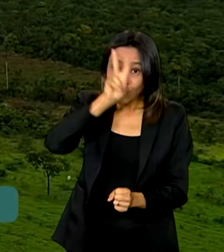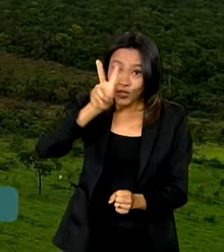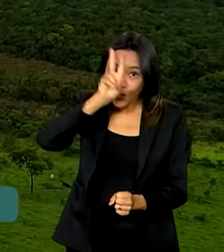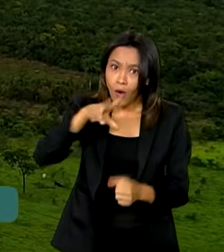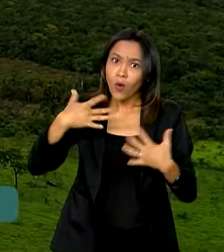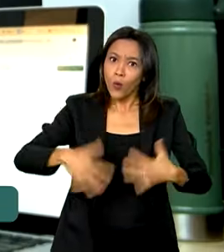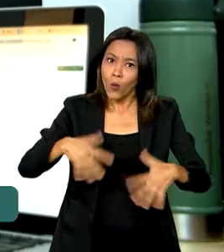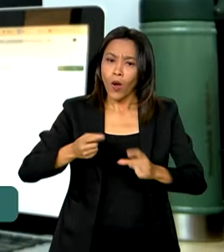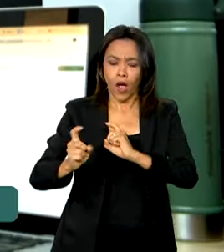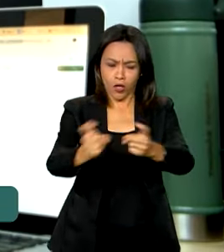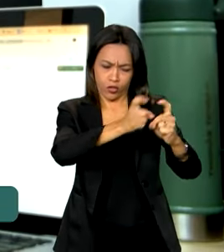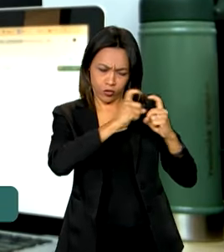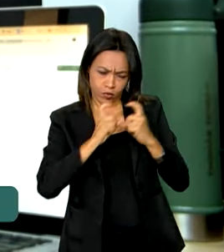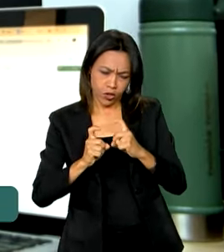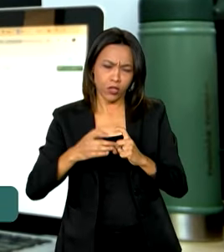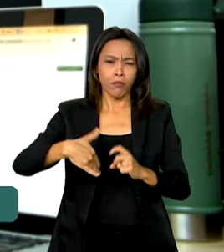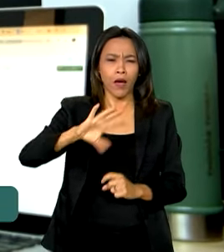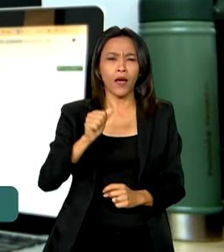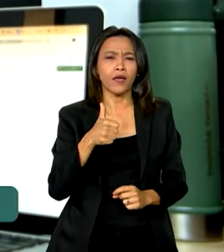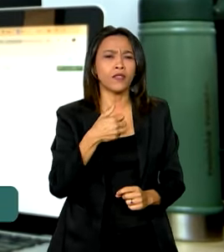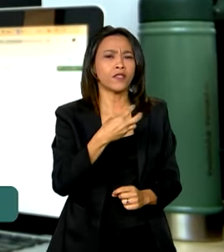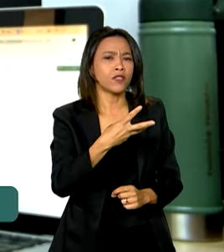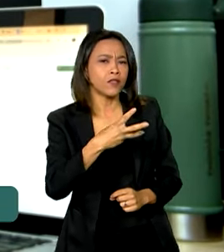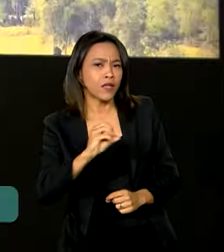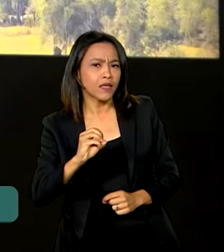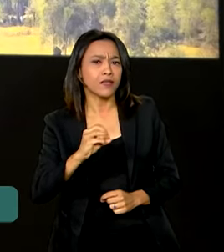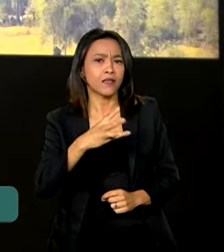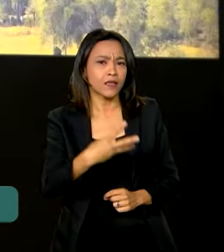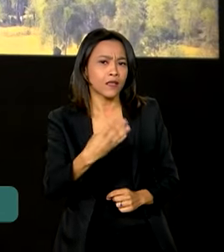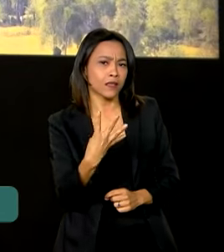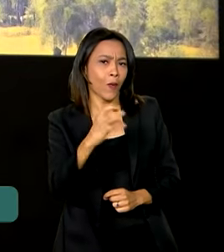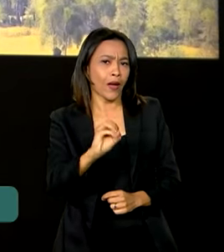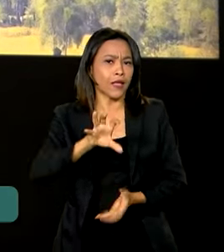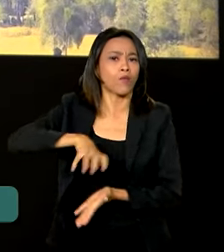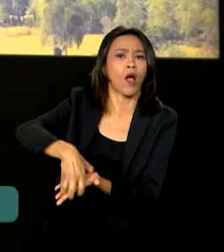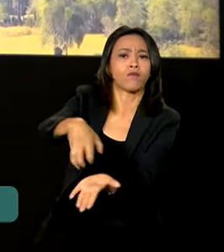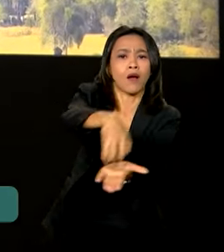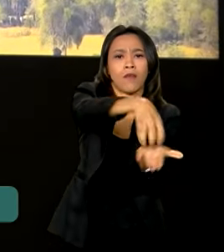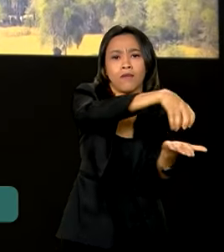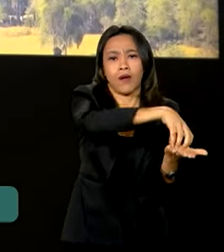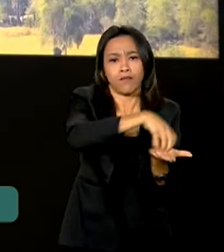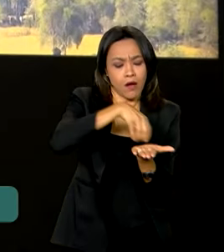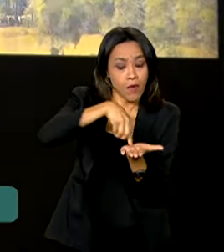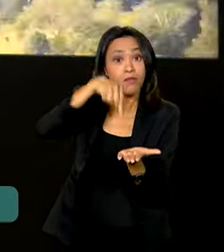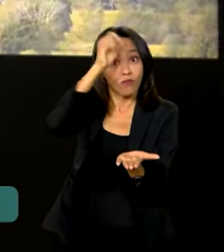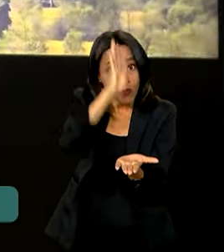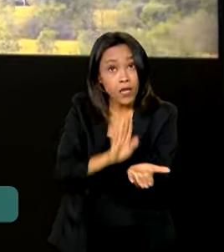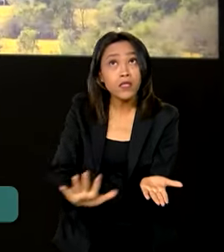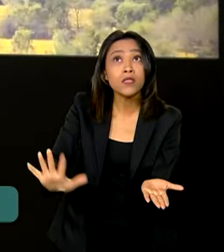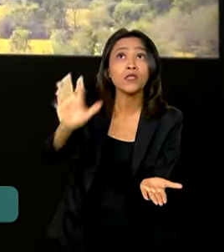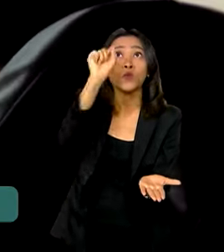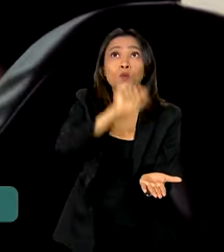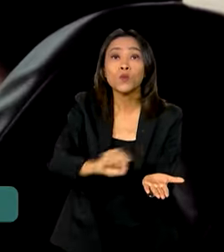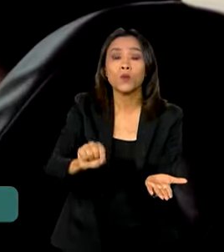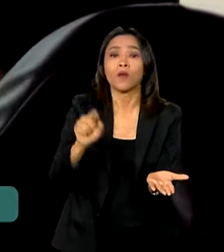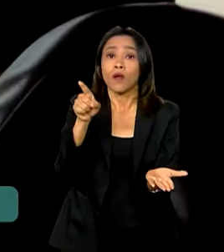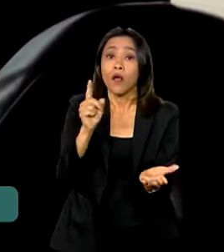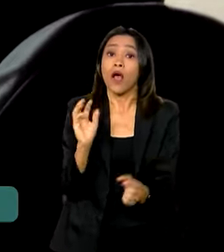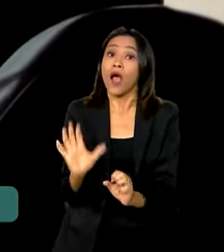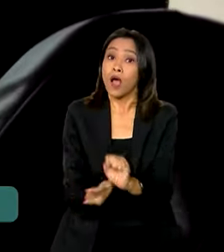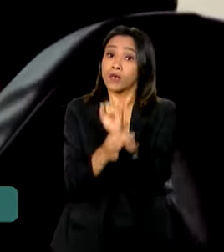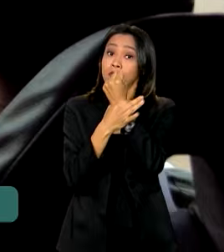de 340 unidades de conservação federais, espalhadas em todo o país, garantindo a proteção